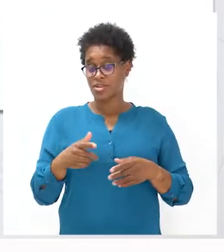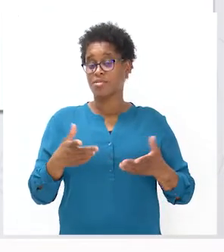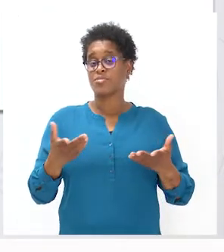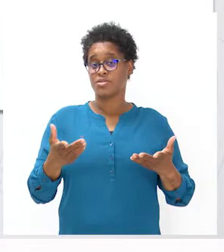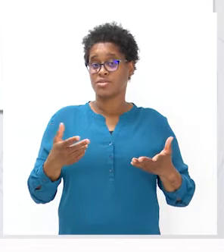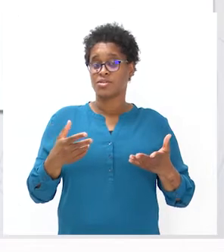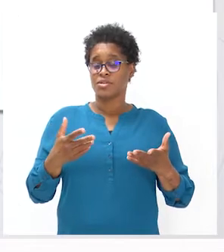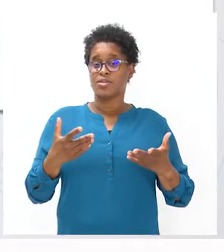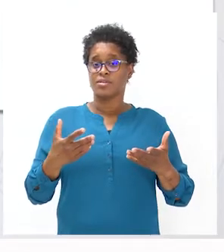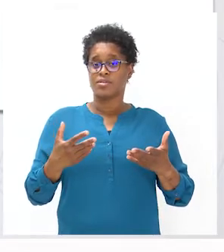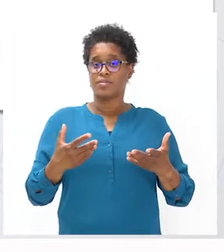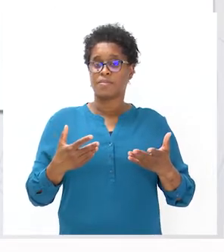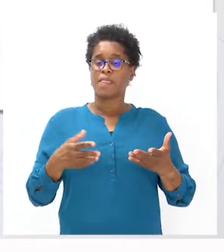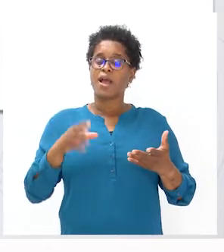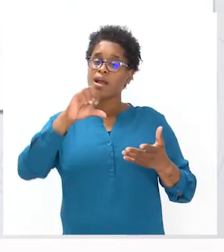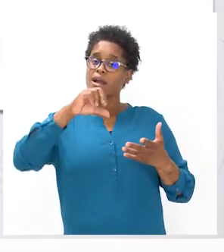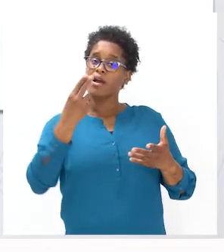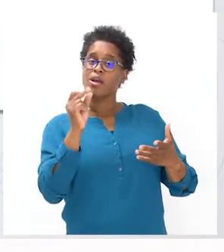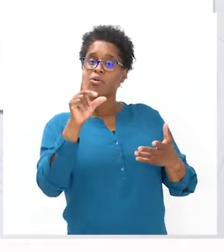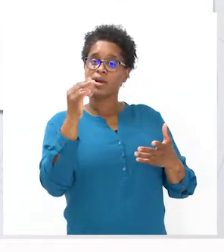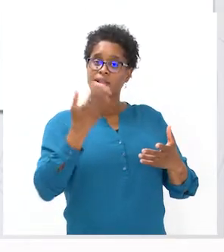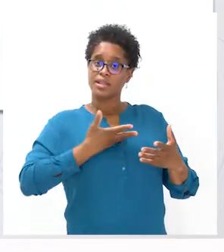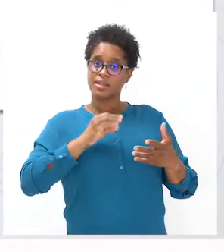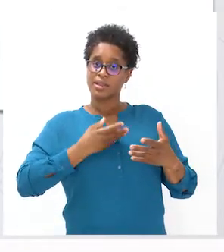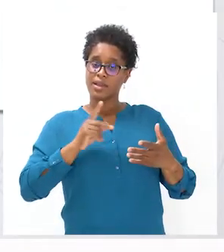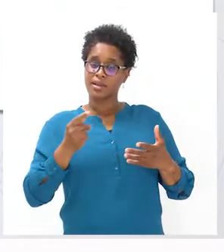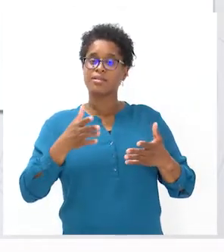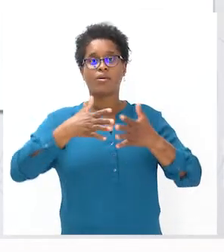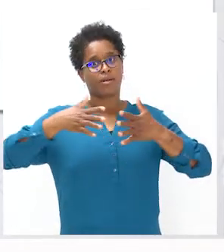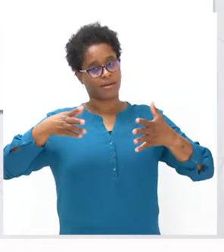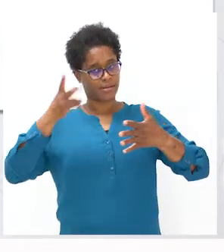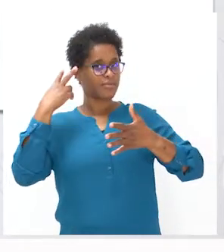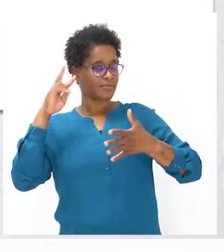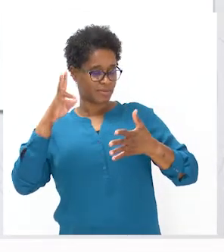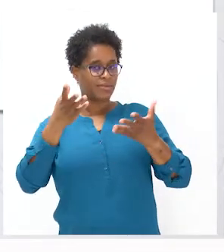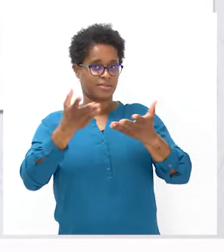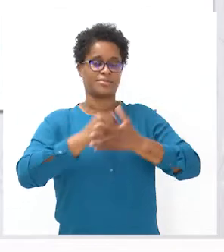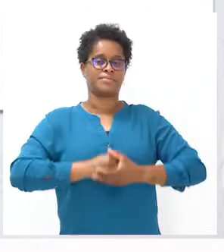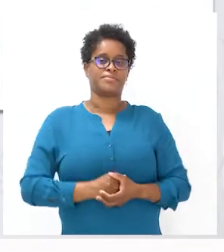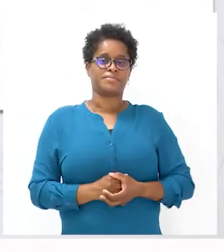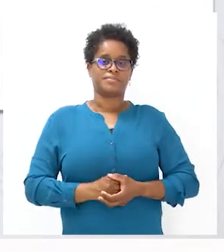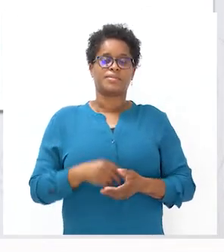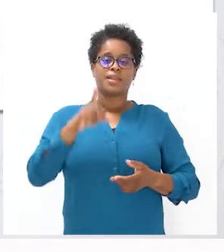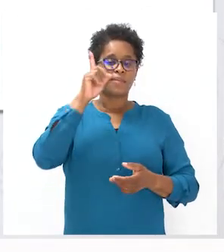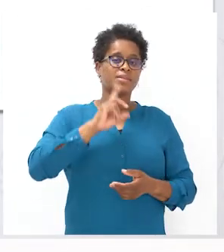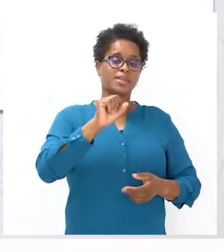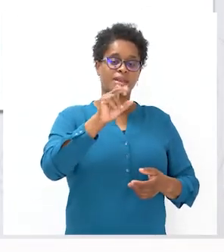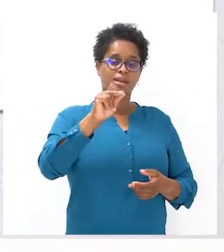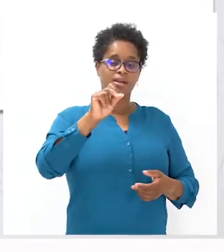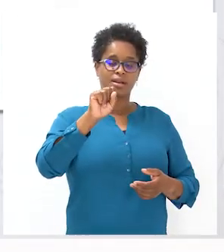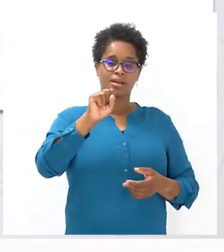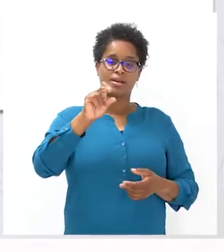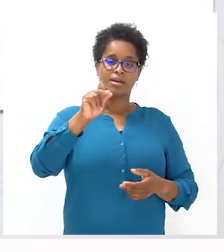digamos, a qualidade também, porque é um grande artista. E a Gabriela é da